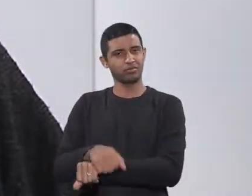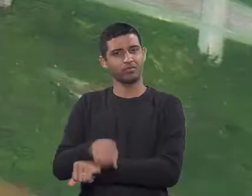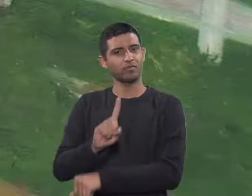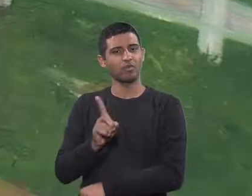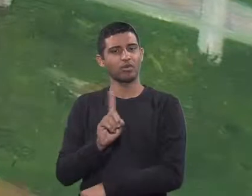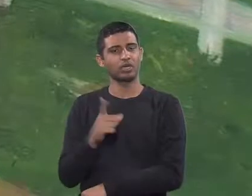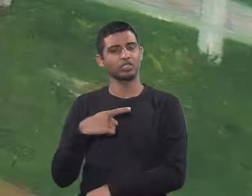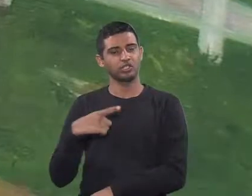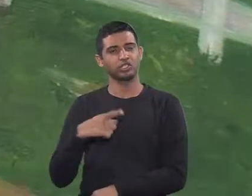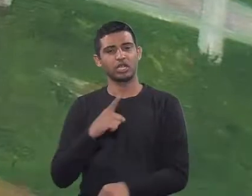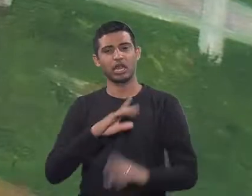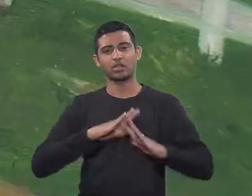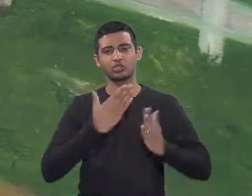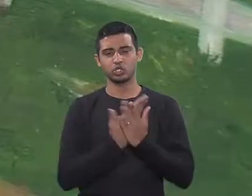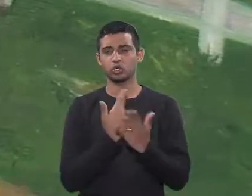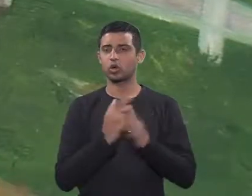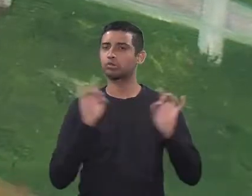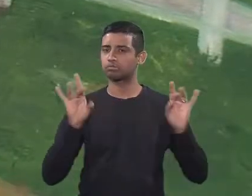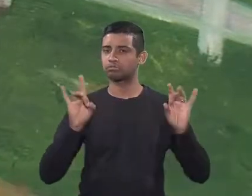escolas especiais,